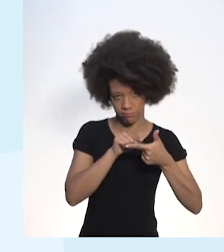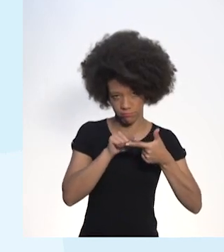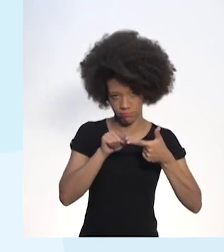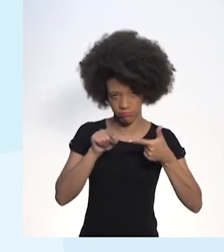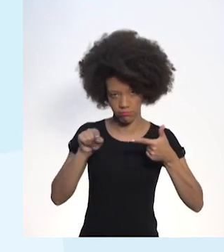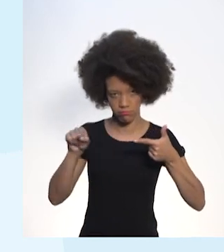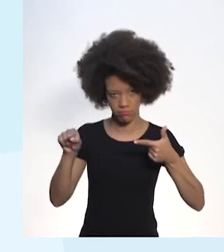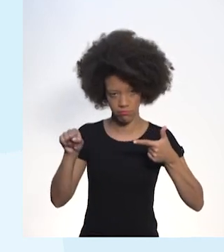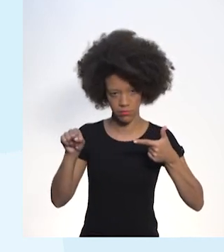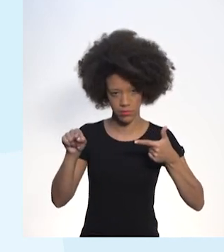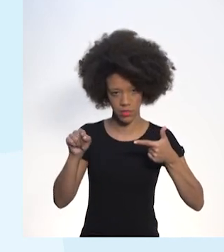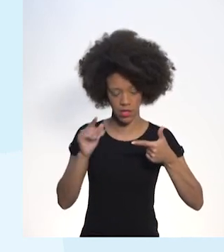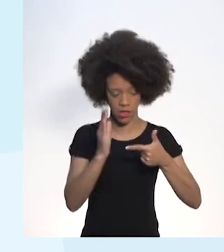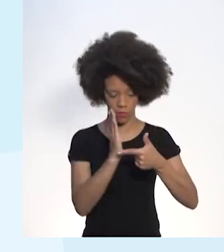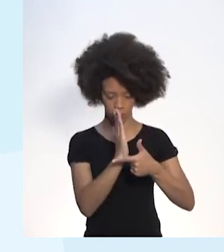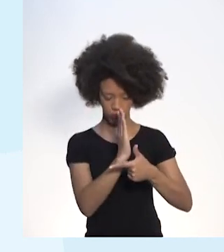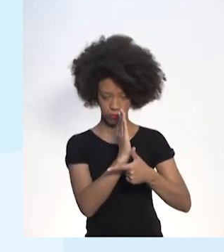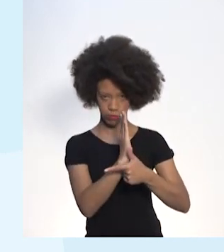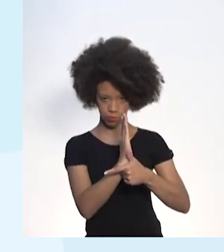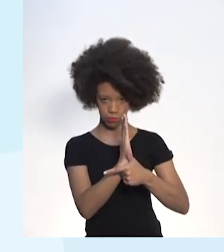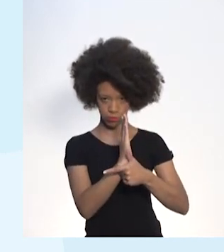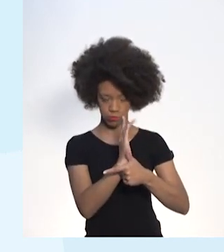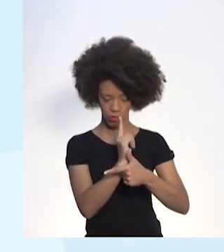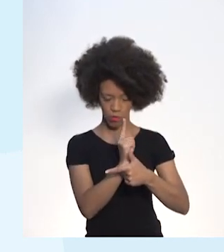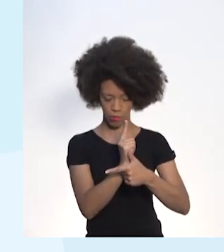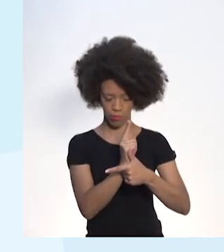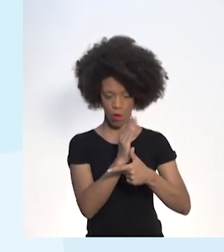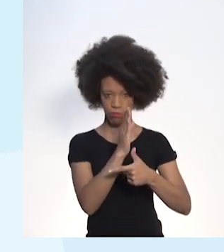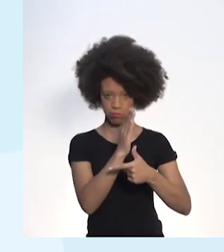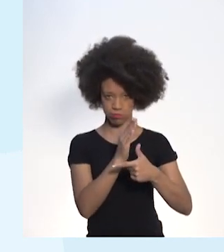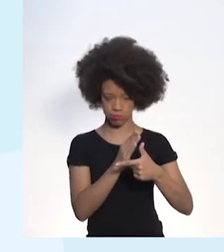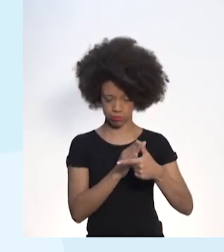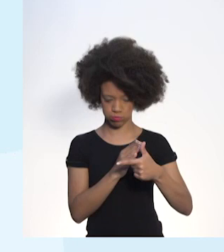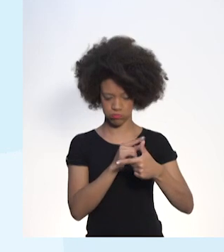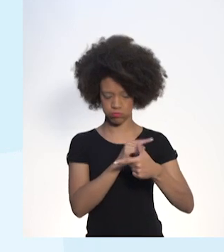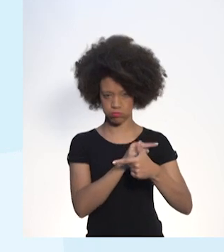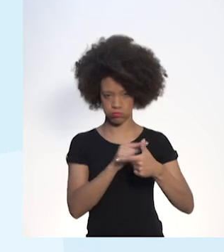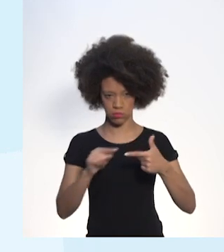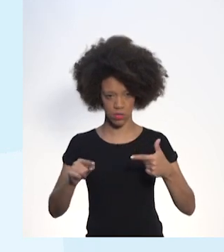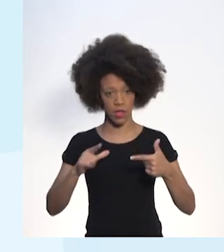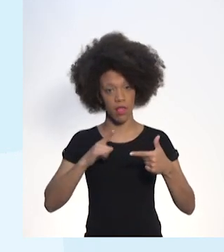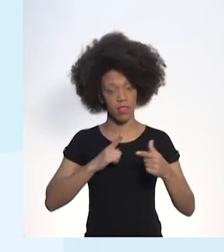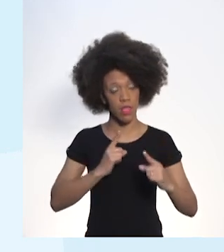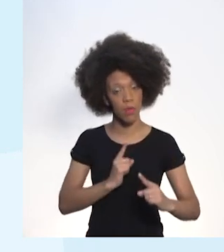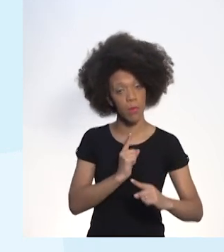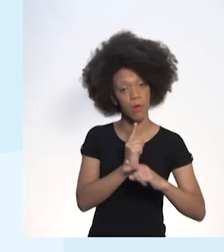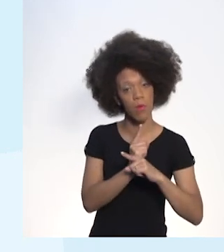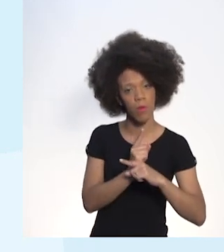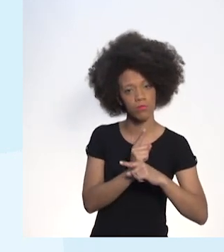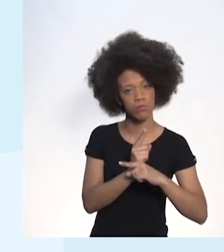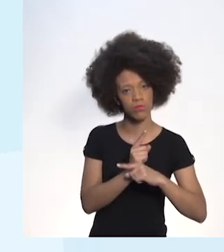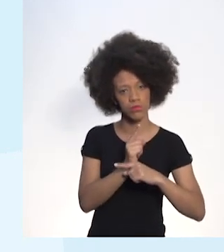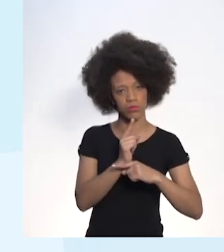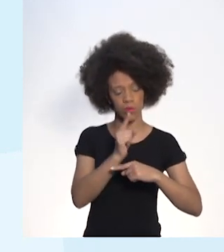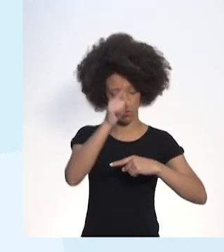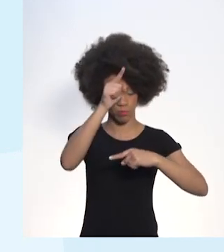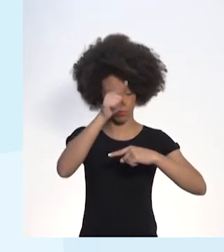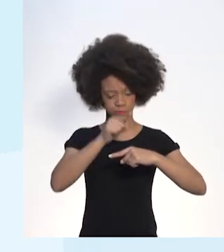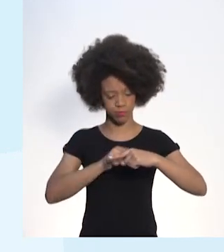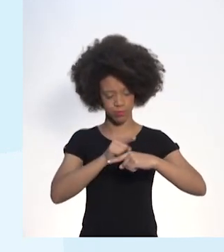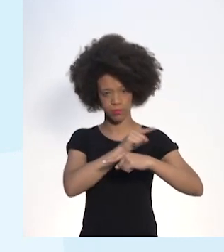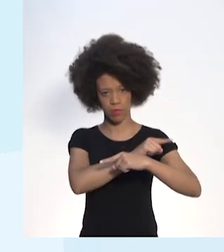pelo seu centro, tem suas extremidades na circunferência. Complexo, né?